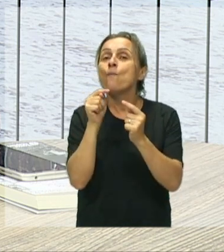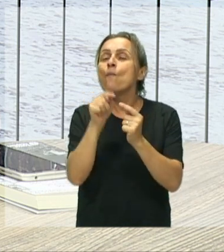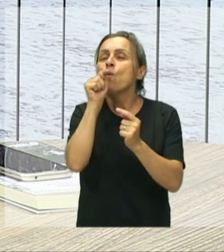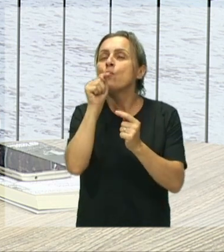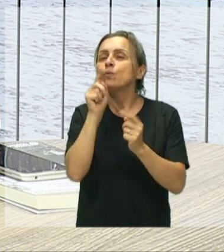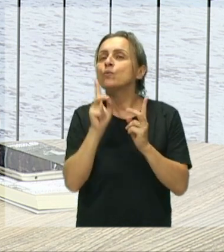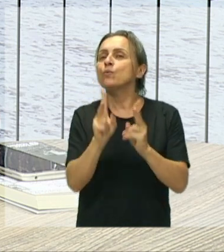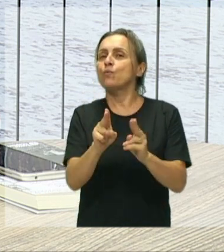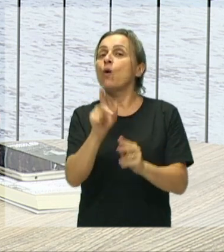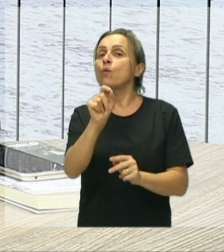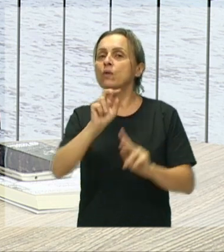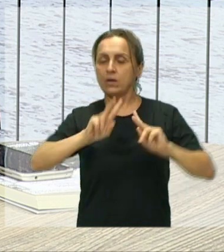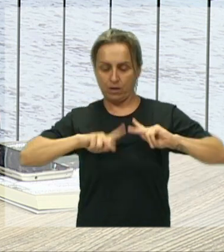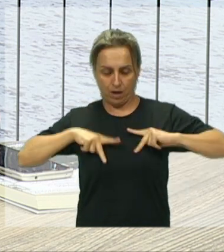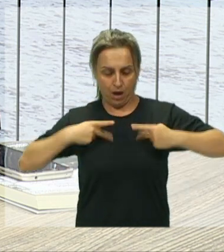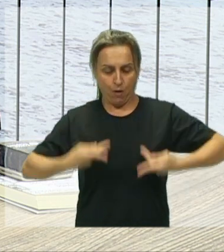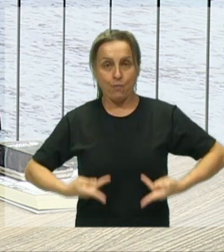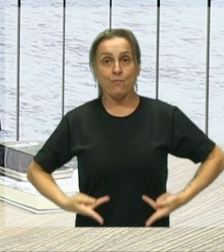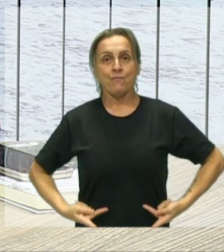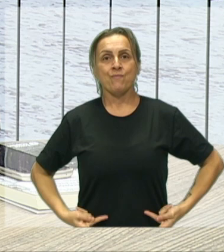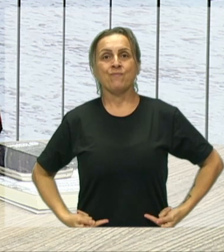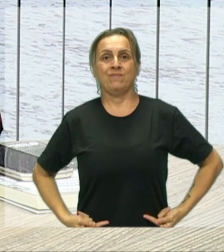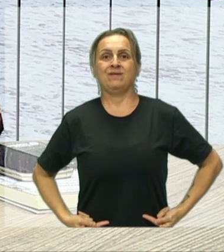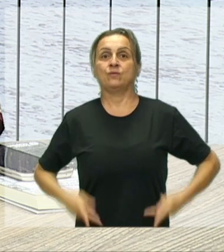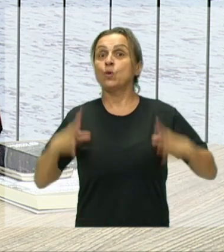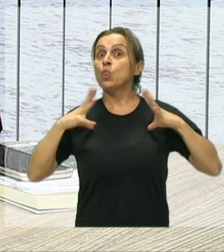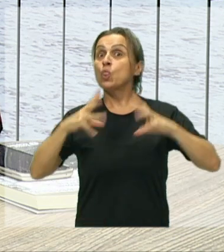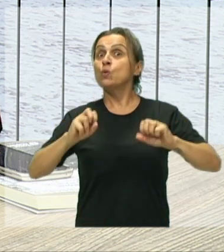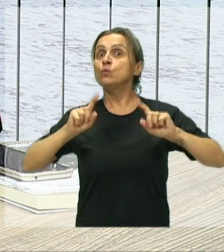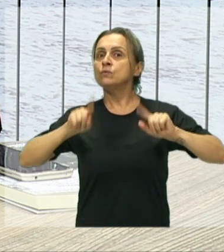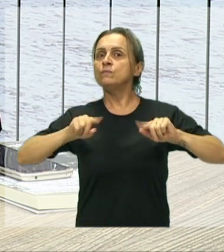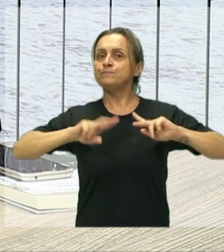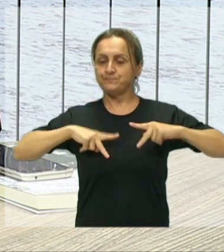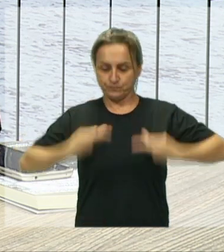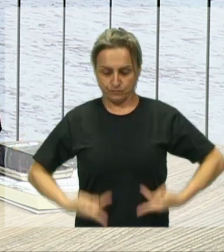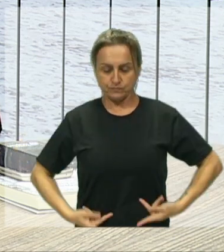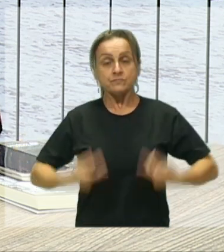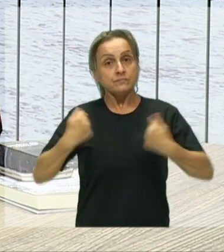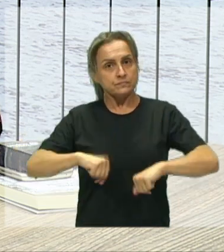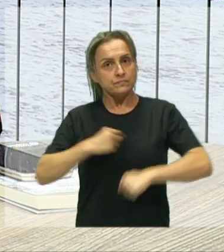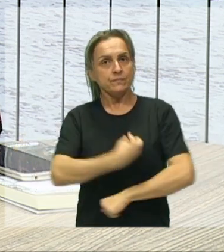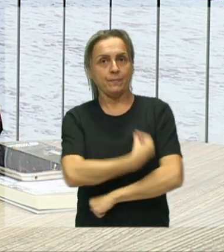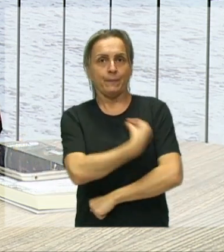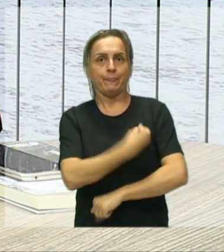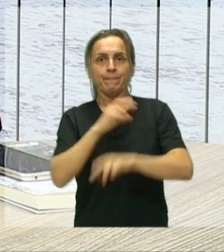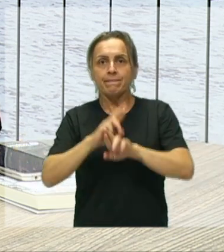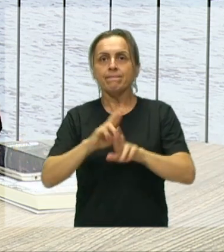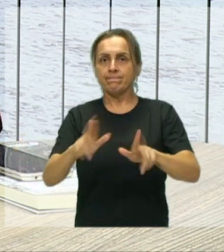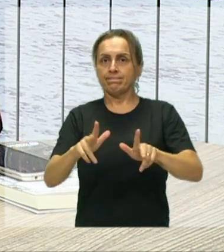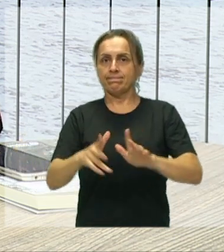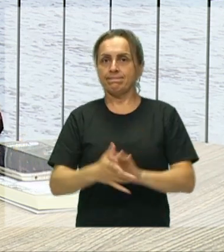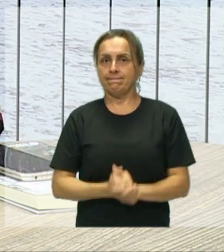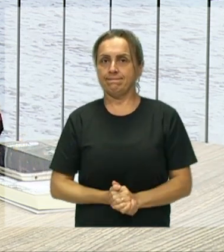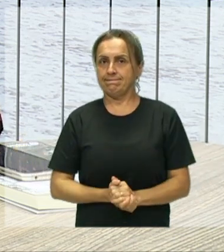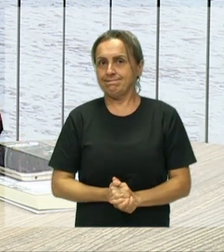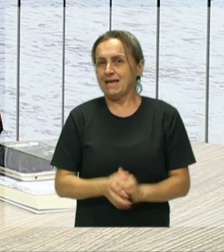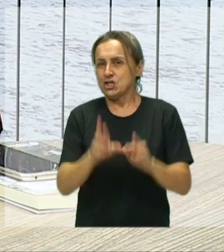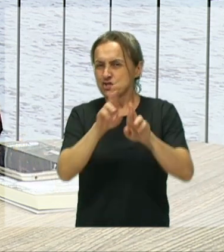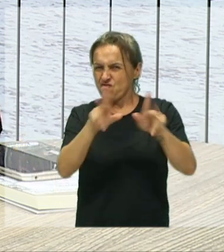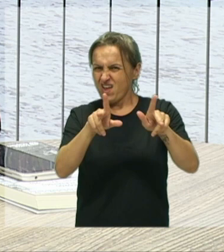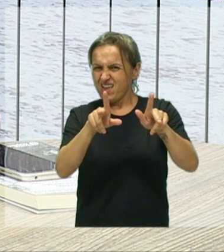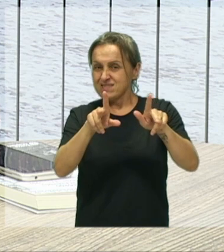seres humanos. Então, nós temos que conviver na diferença. A diferença não pode ser transformada em